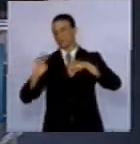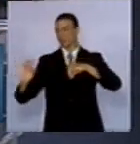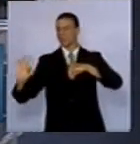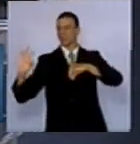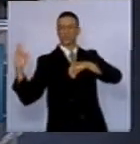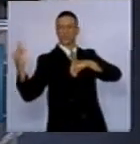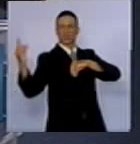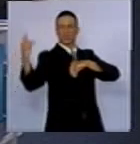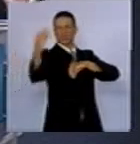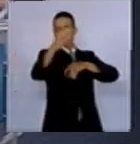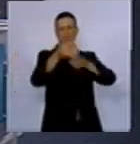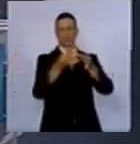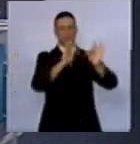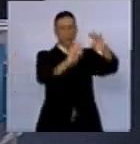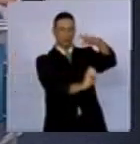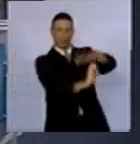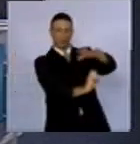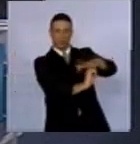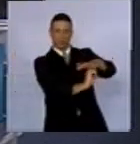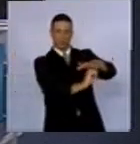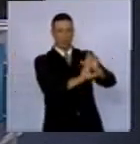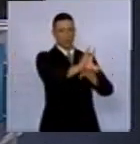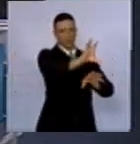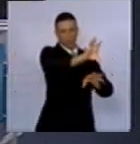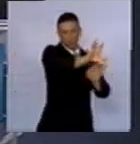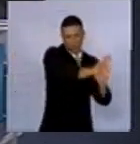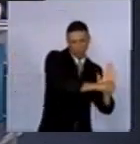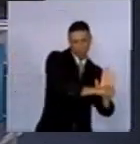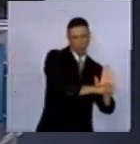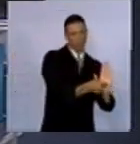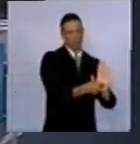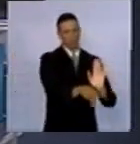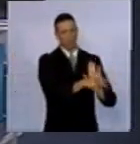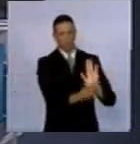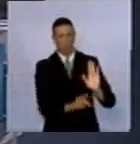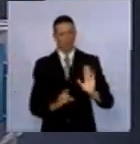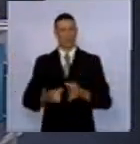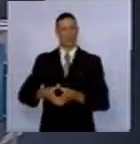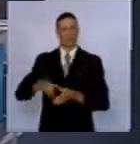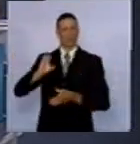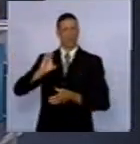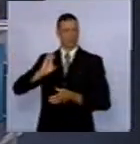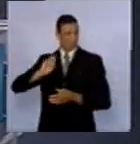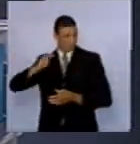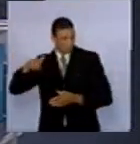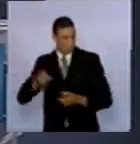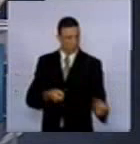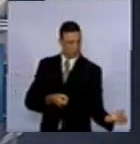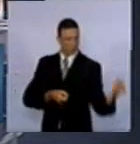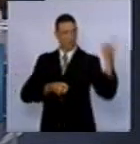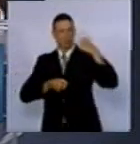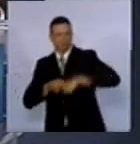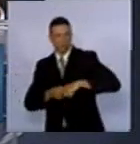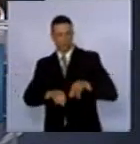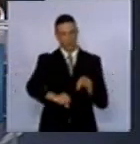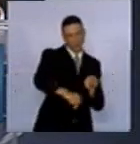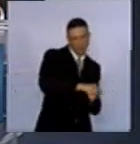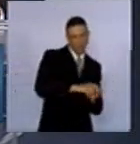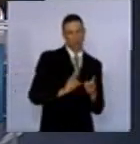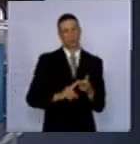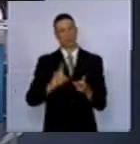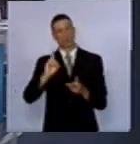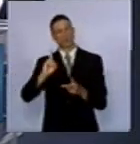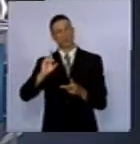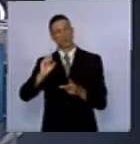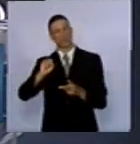tecnologias ou seja uma empresa detentora da autorização do Ceac ela pode prestar eh eh seja por cabo ou seja por MDS